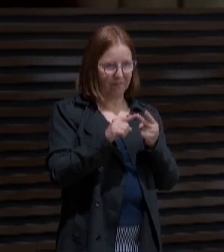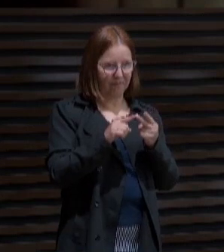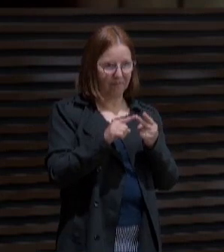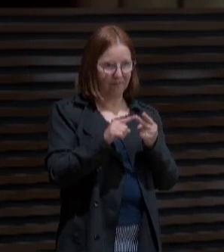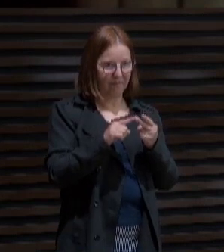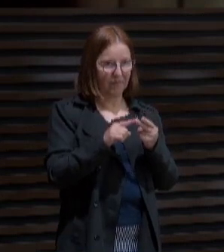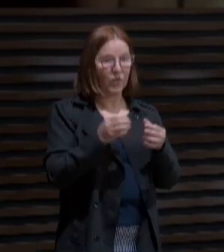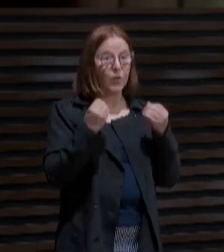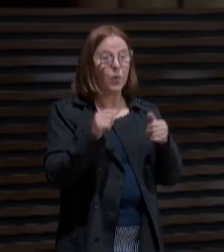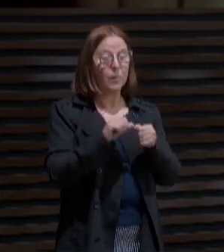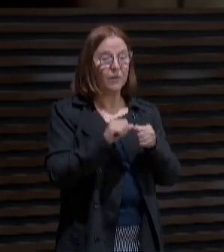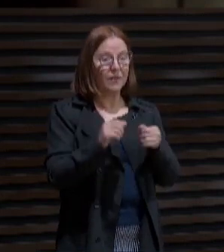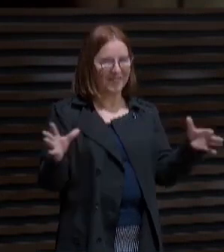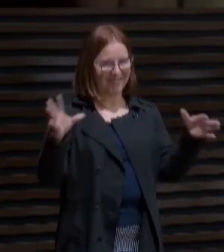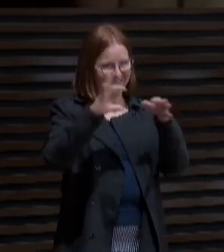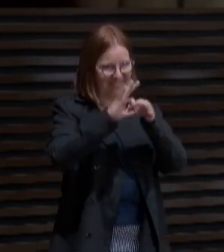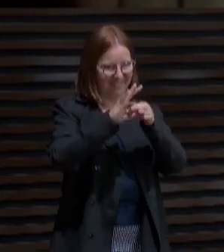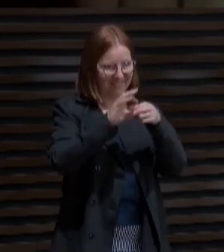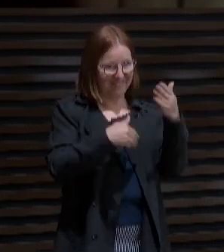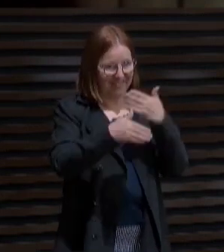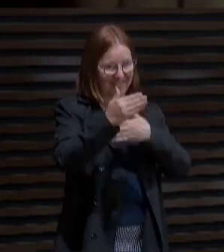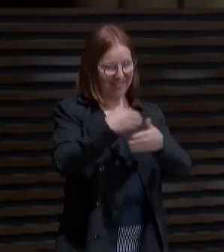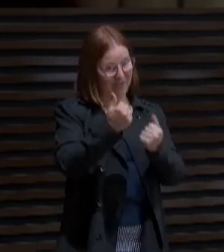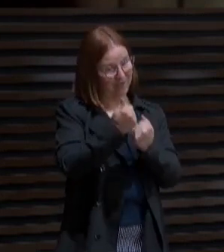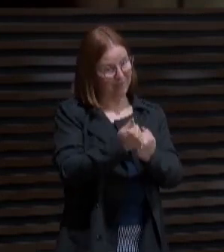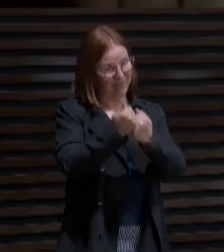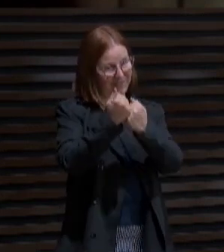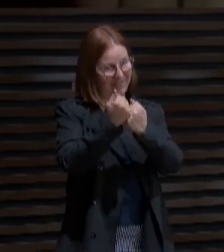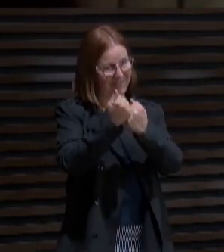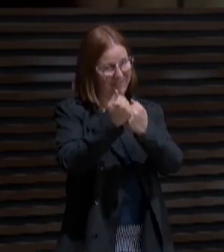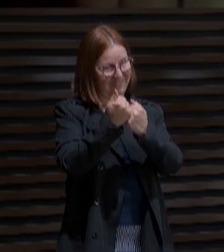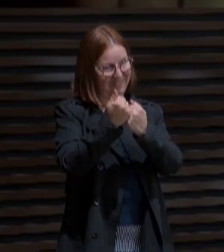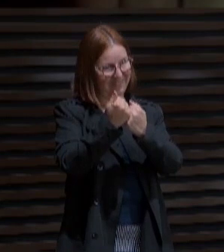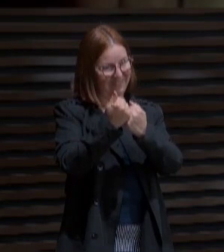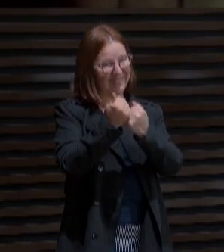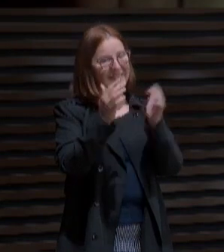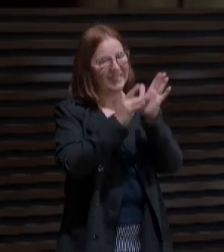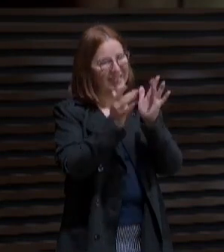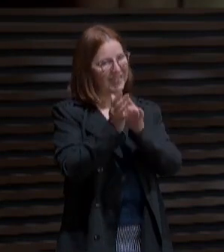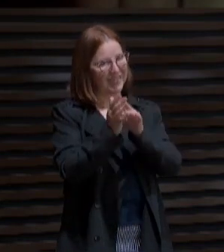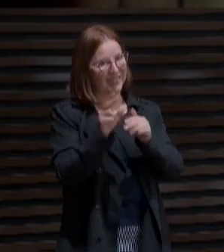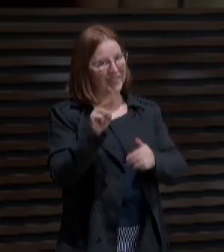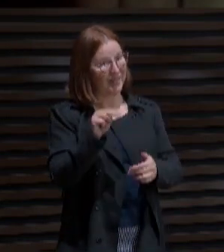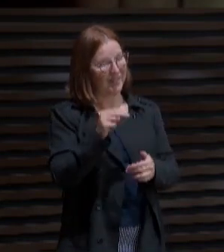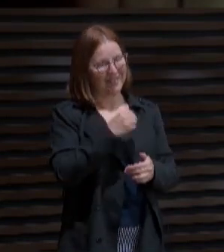feita a reconciliação? Por meio de um substituto, aquele que não conheceu o pecado.